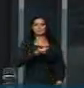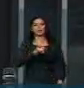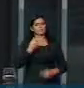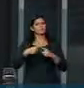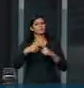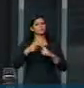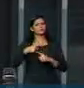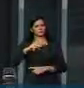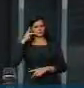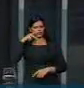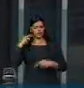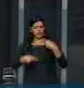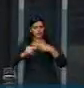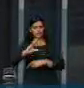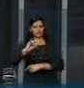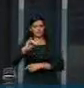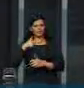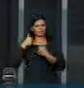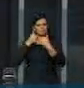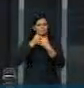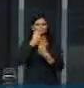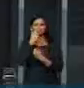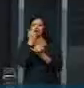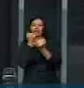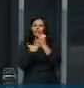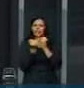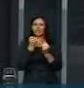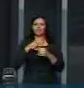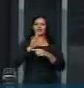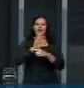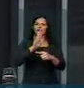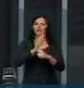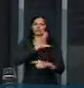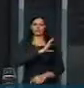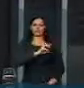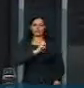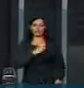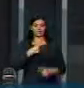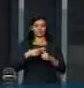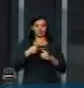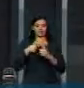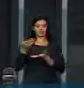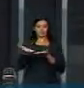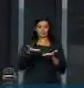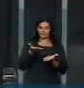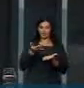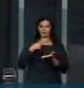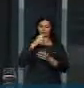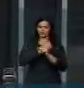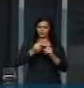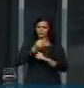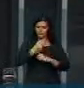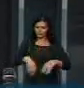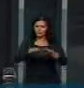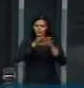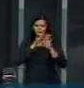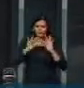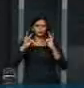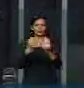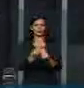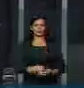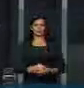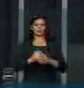se aproxima em muito da caridade e do amor, por atender a sociedade como um todo.